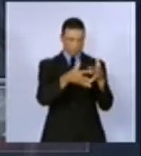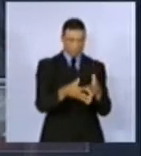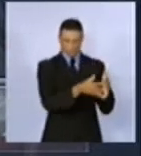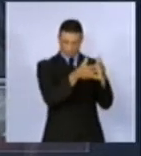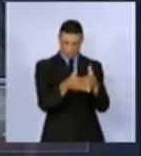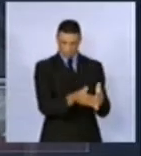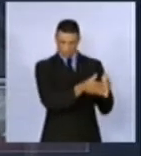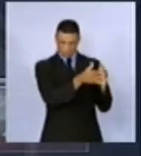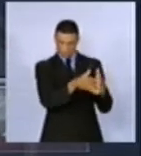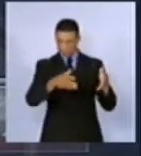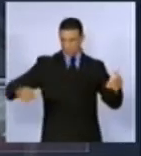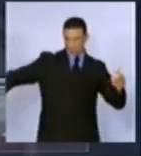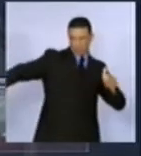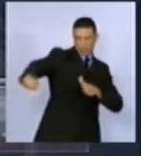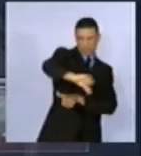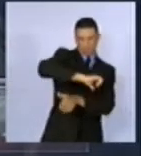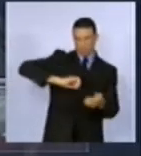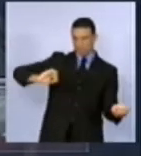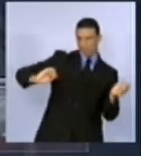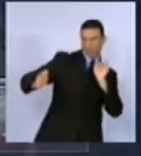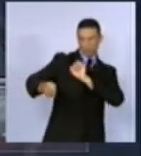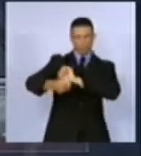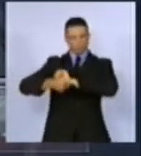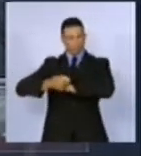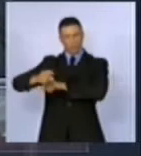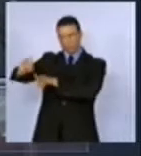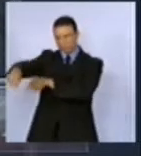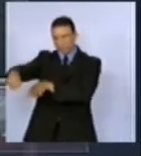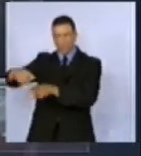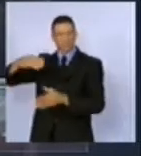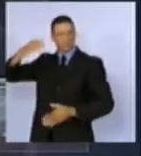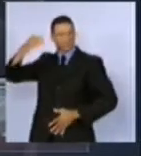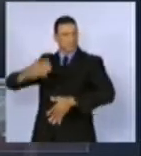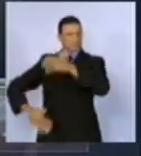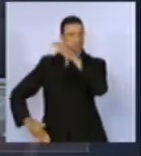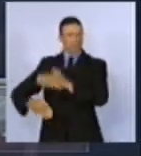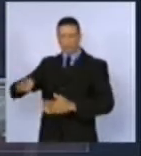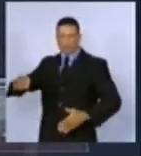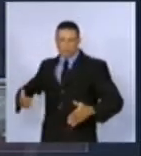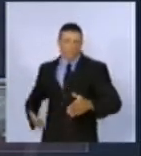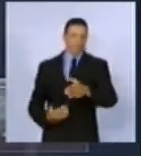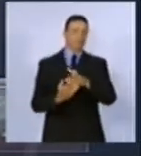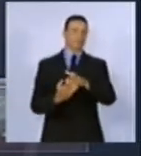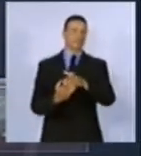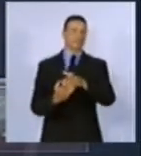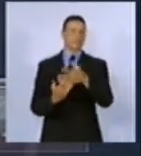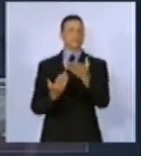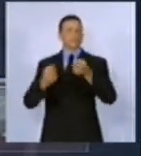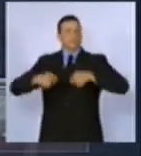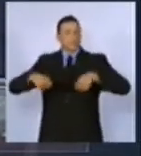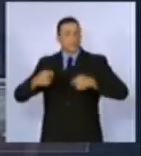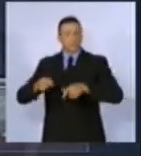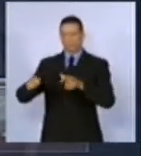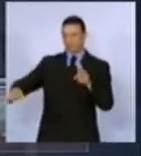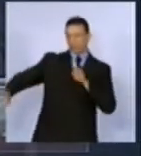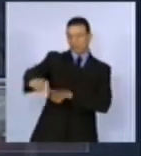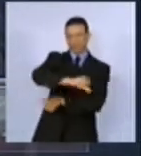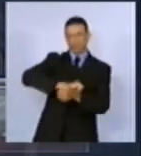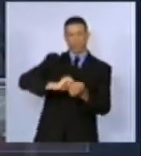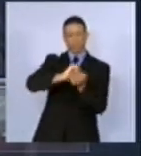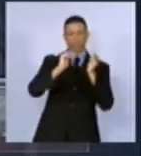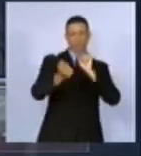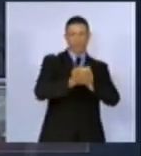E aí eu me refiro a agricultura Aí sim isso então não vai dela obstáculo para que esse trabalho para esse trabalhador que vai precisar de escutar essa vaga